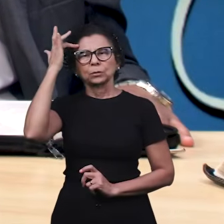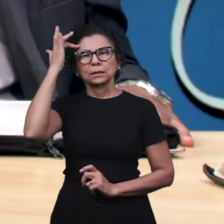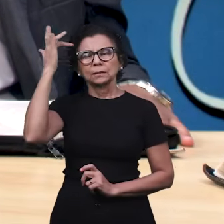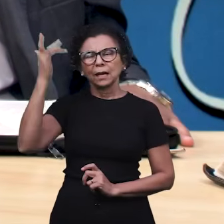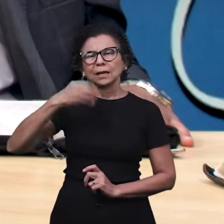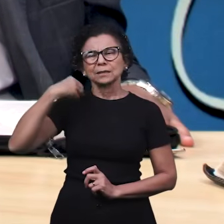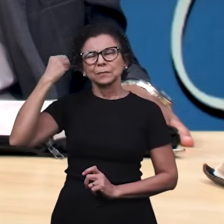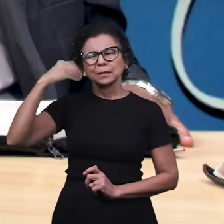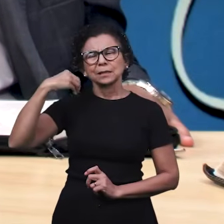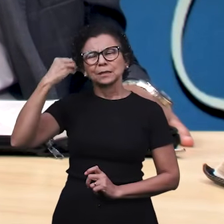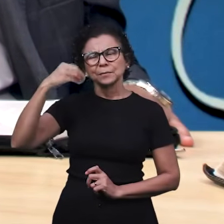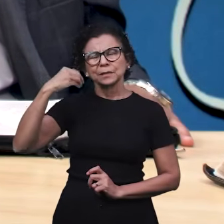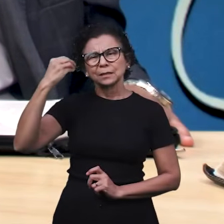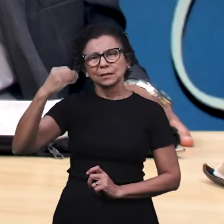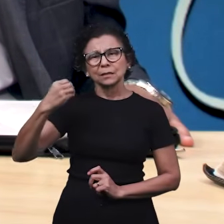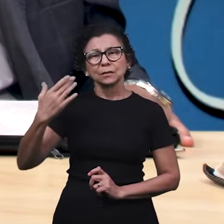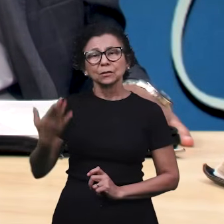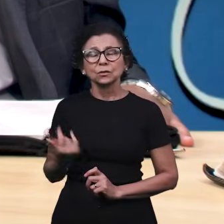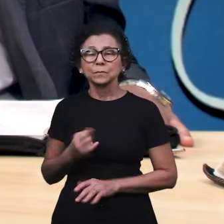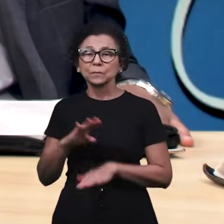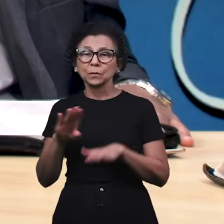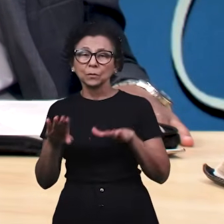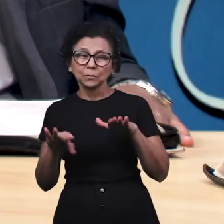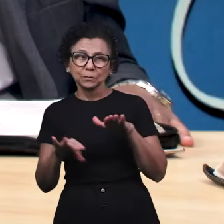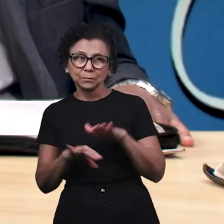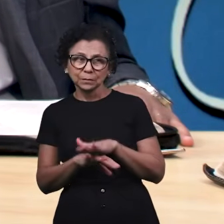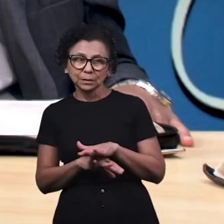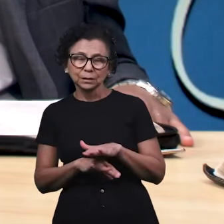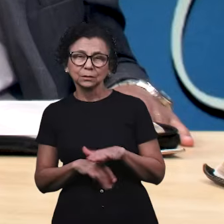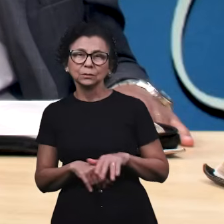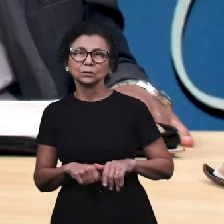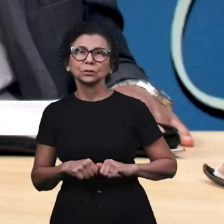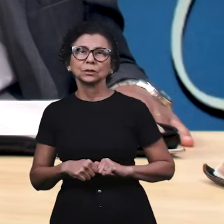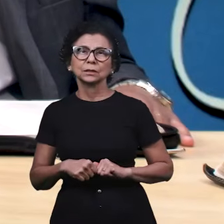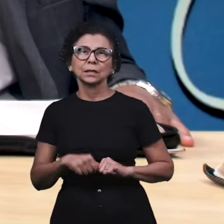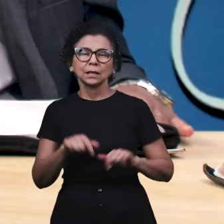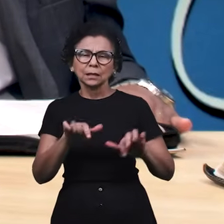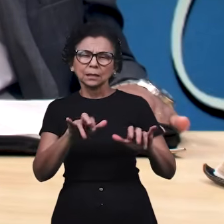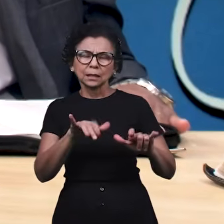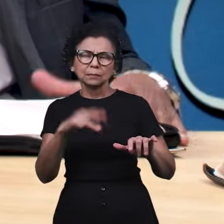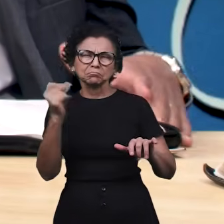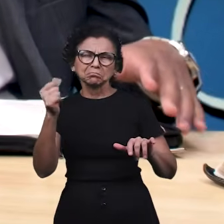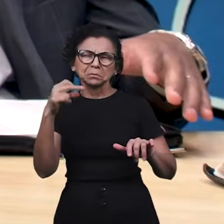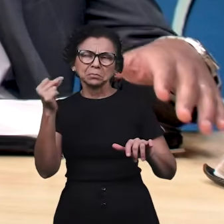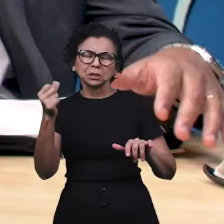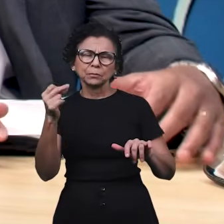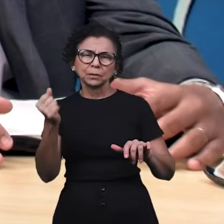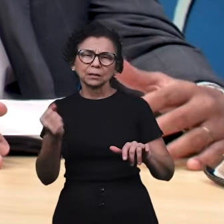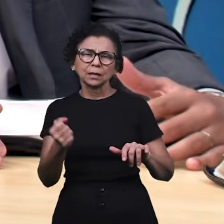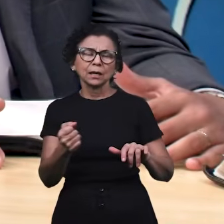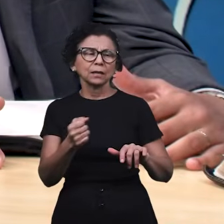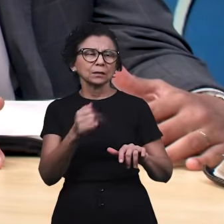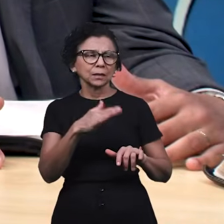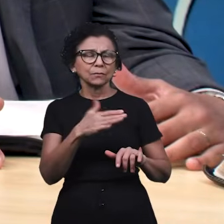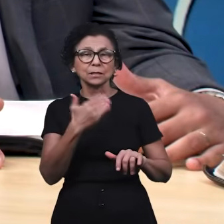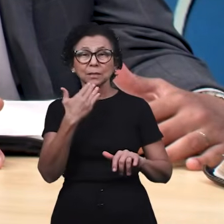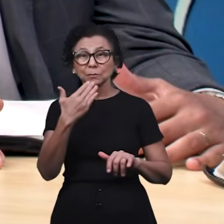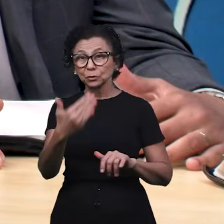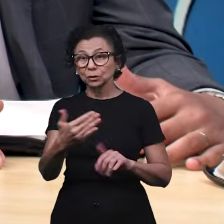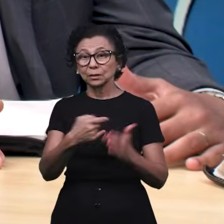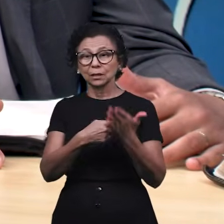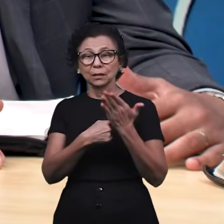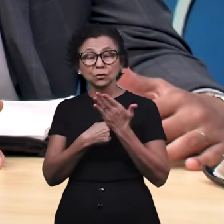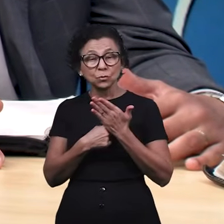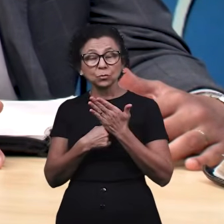mais experiência, então a gente tem a humildade de buscar aquele irmão que sabe tocar teclado há mais tempo e se aperfeiçoar com ele.